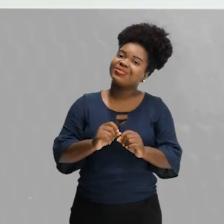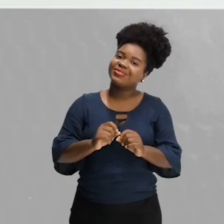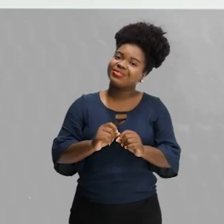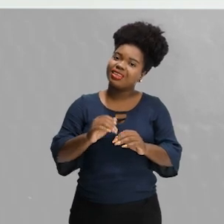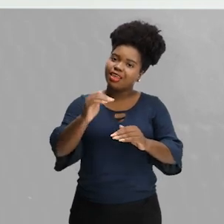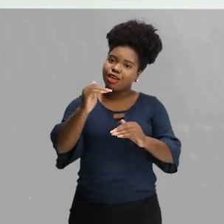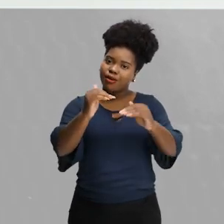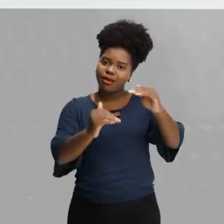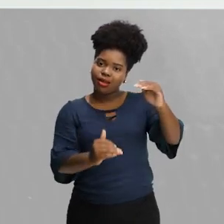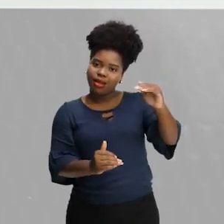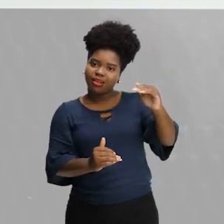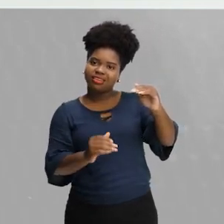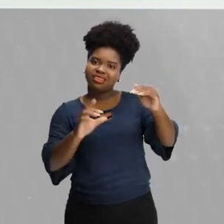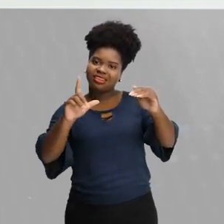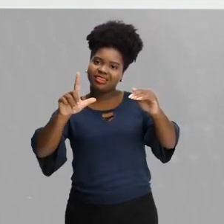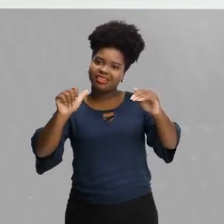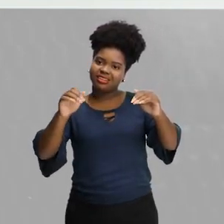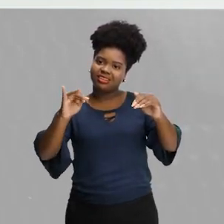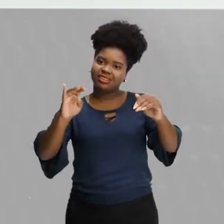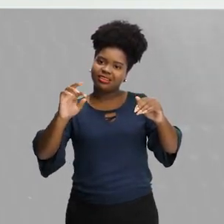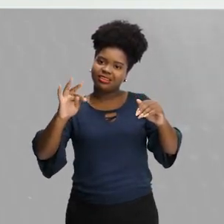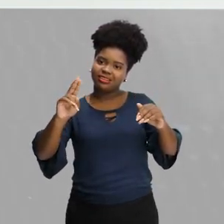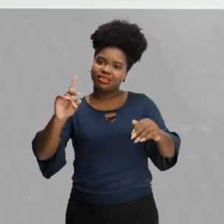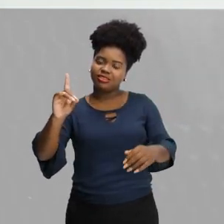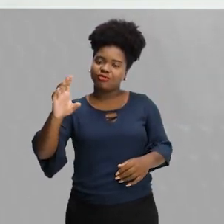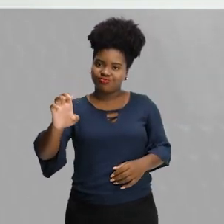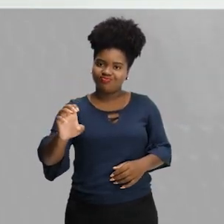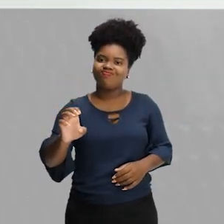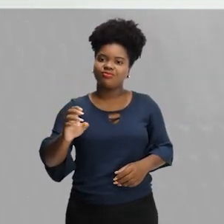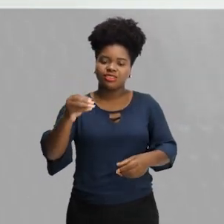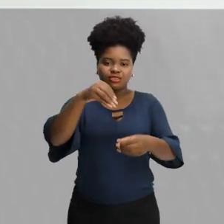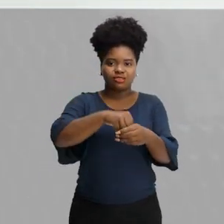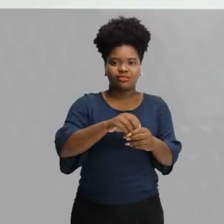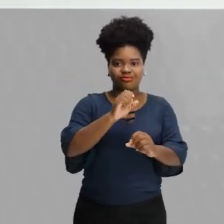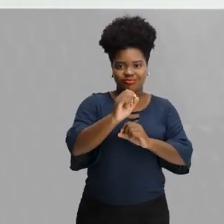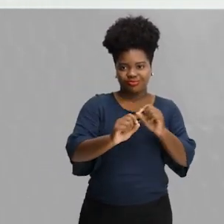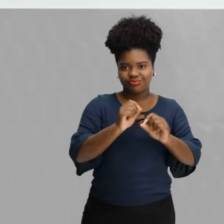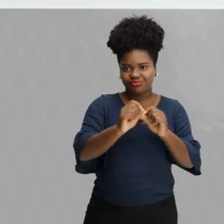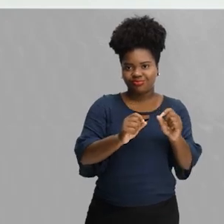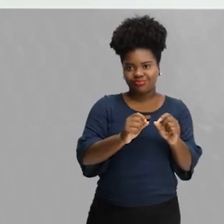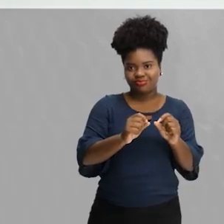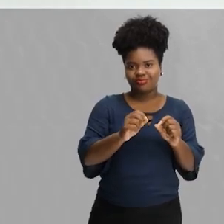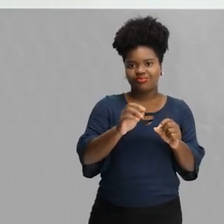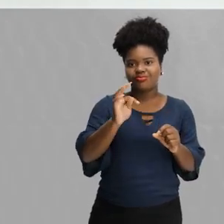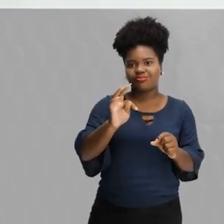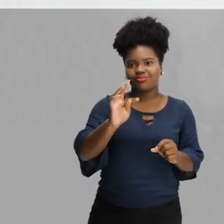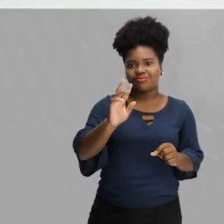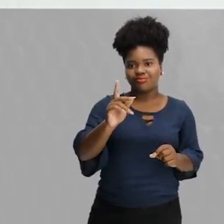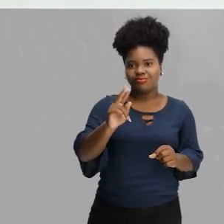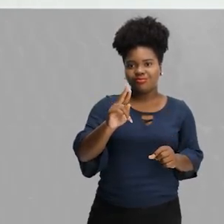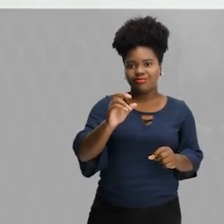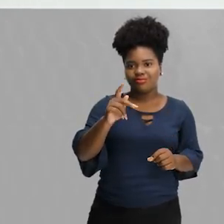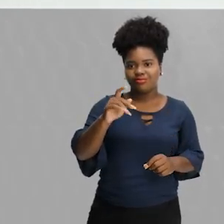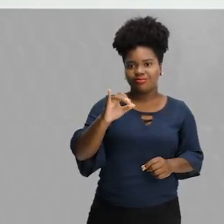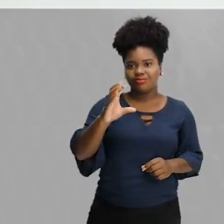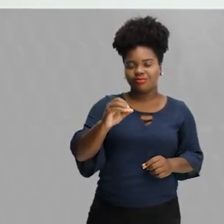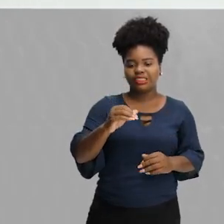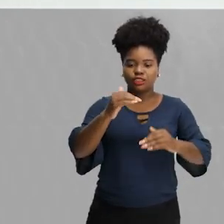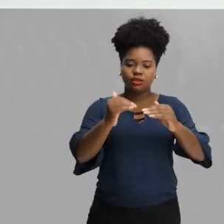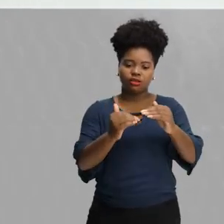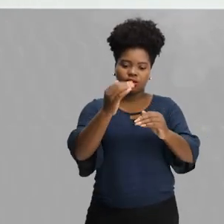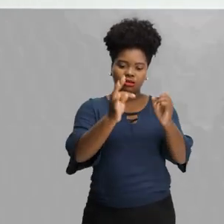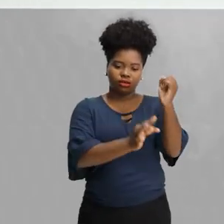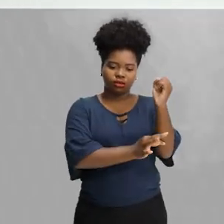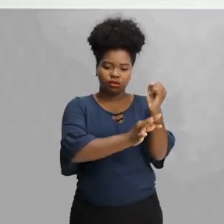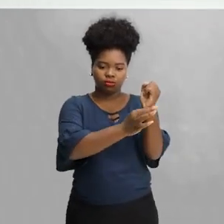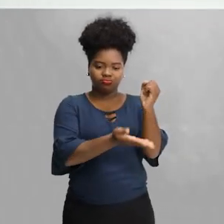somos cortados pela linha do Equador. Estamos dentro dos trópicos. E todo mundo que está dentro do trópico tem alta